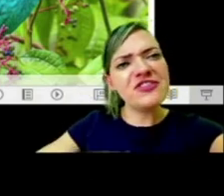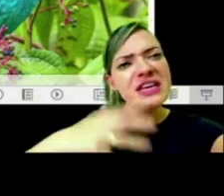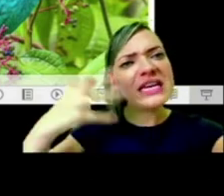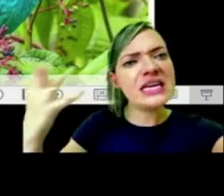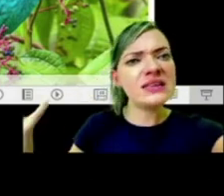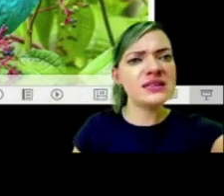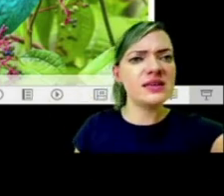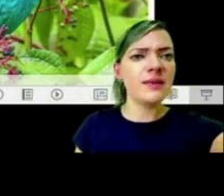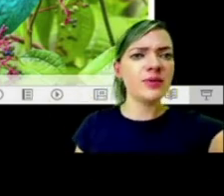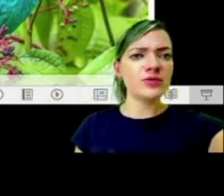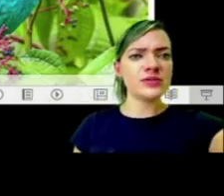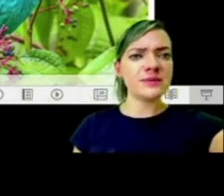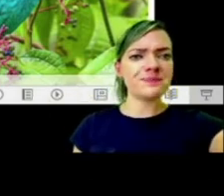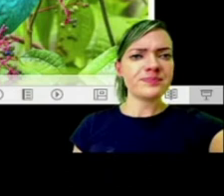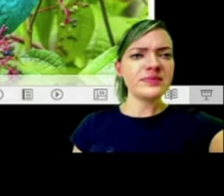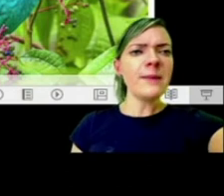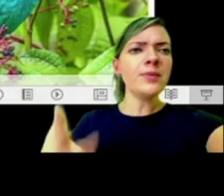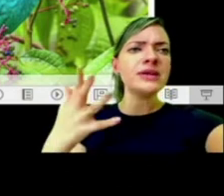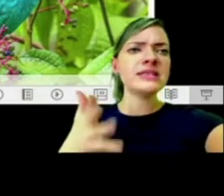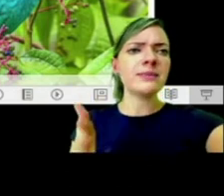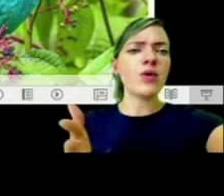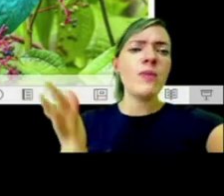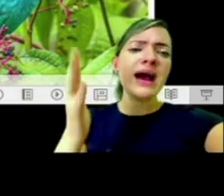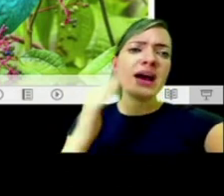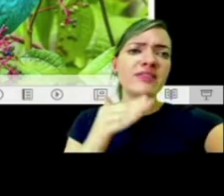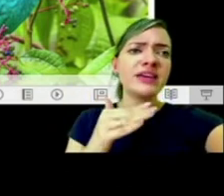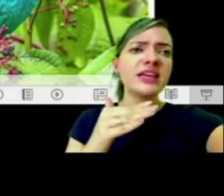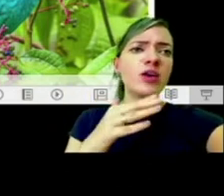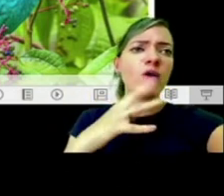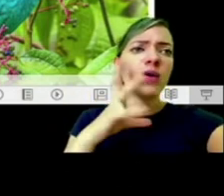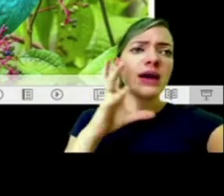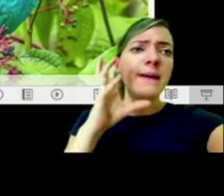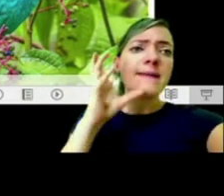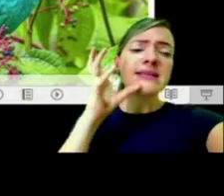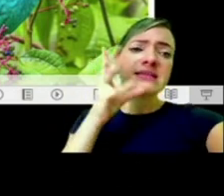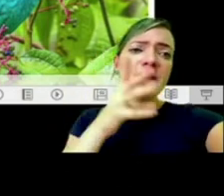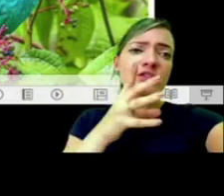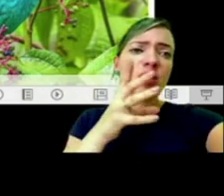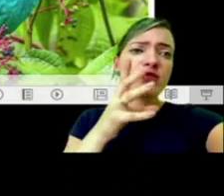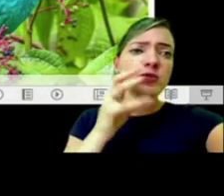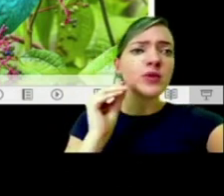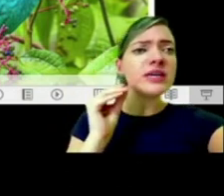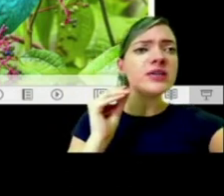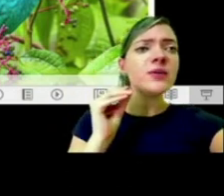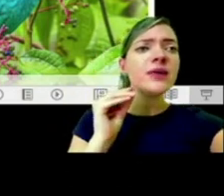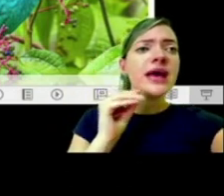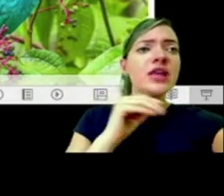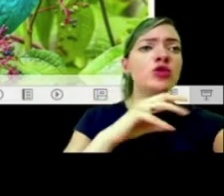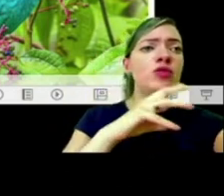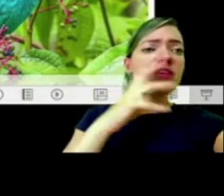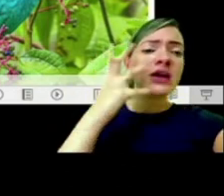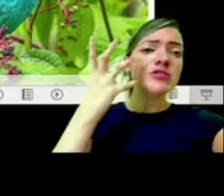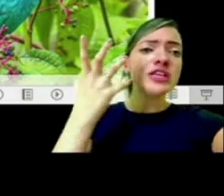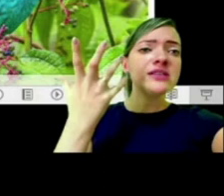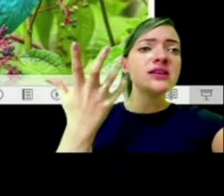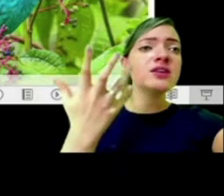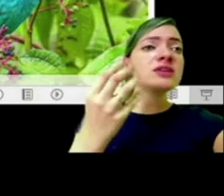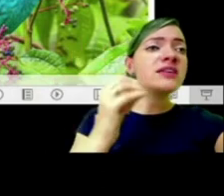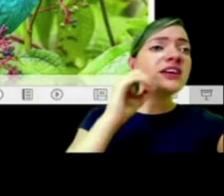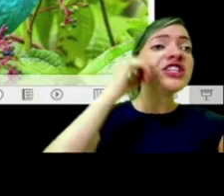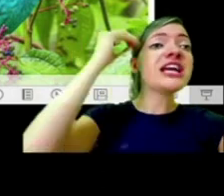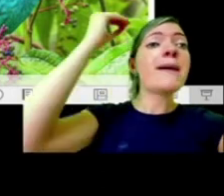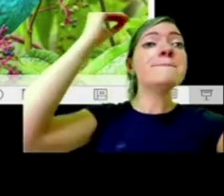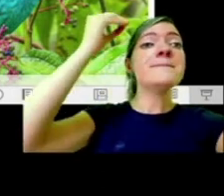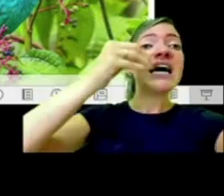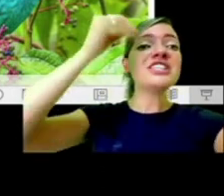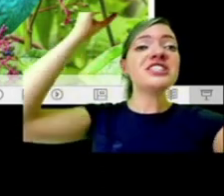capacidade infinita de se reproduzir. Por exemplo, uma ave que coloca 6 ovos por ano, no final de 15 anos,